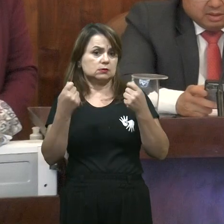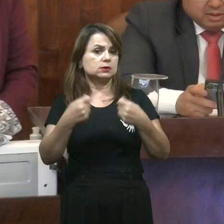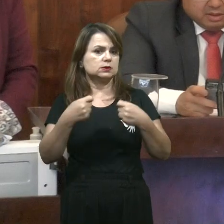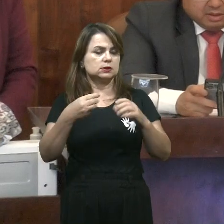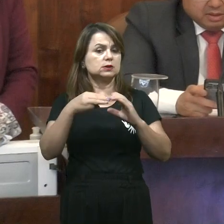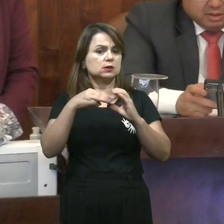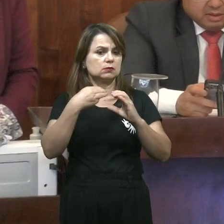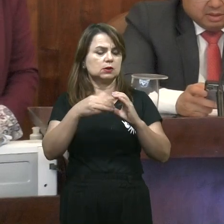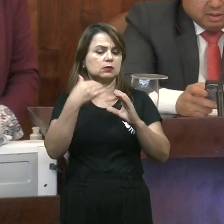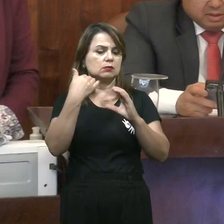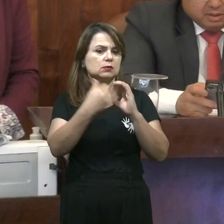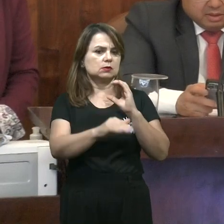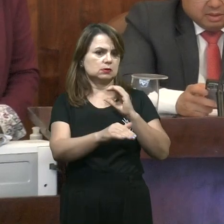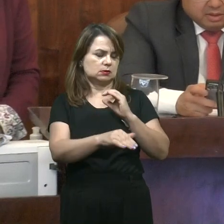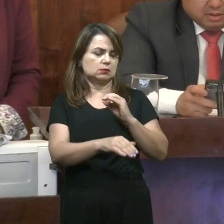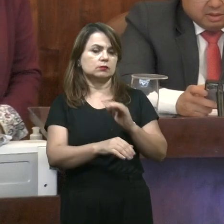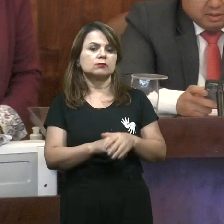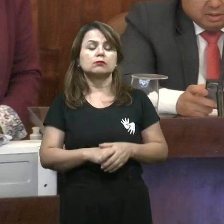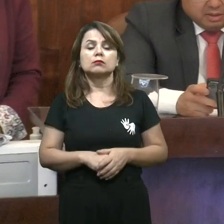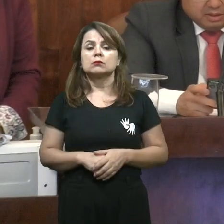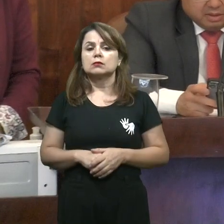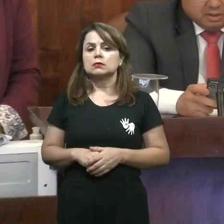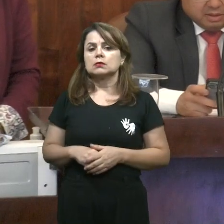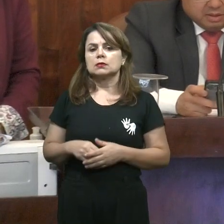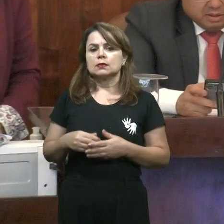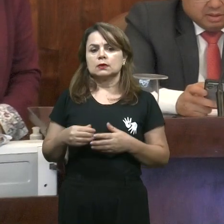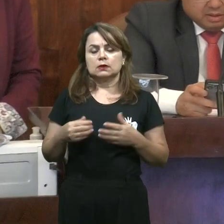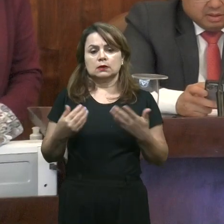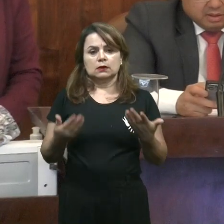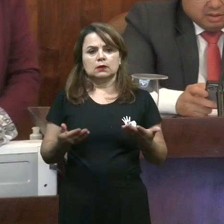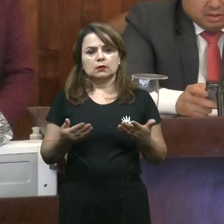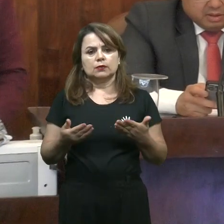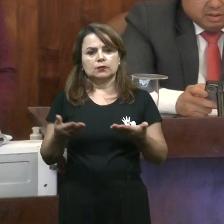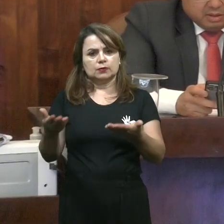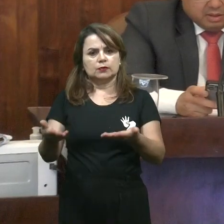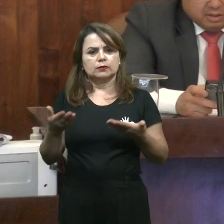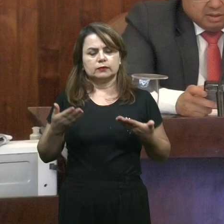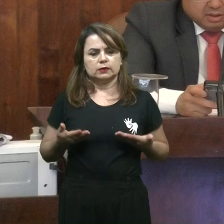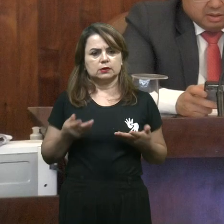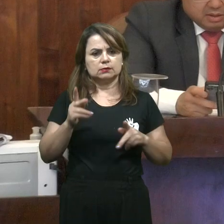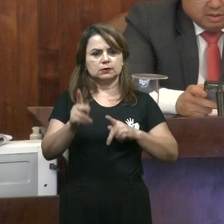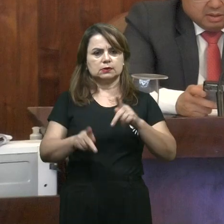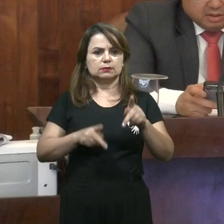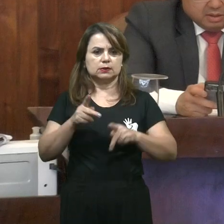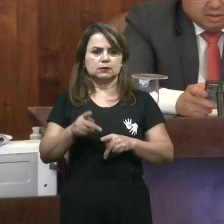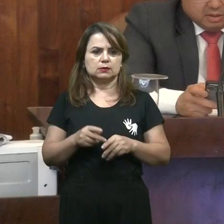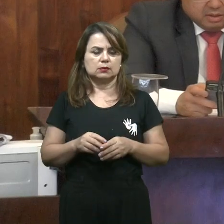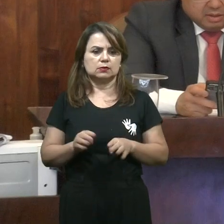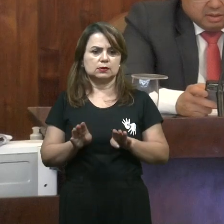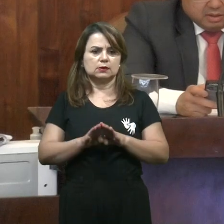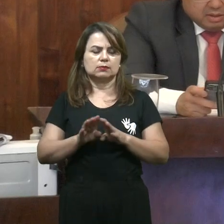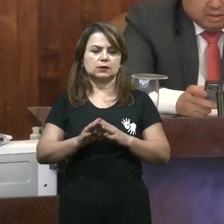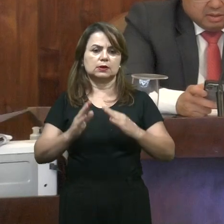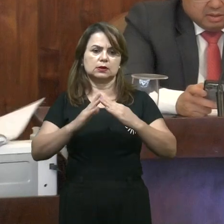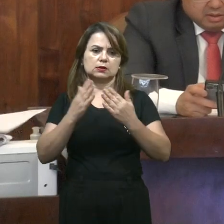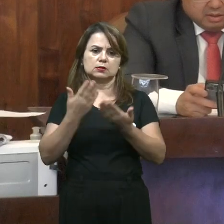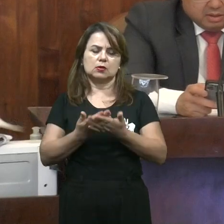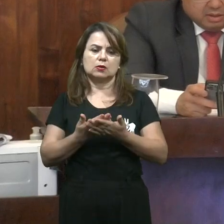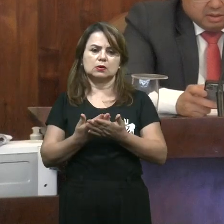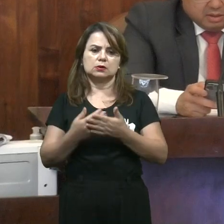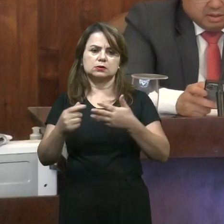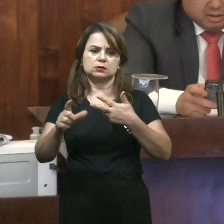Convidamos também os senhores vereadores e toda a população, os eventos das escolas do